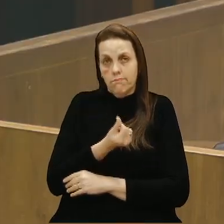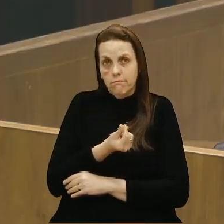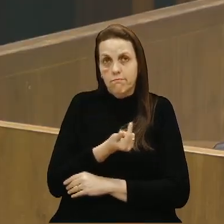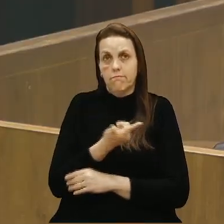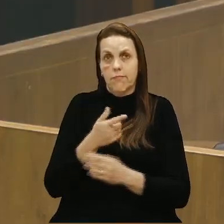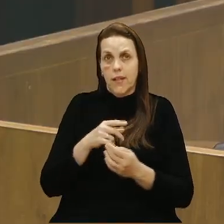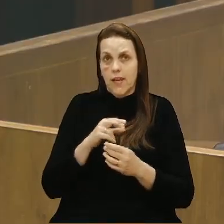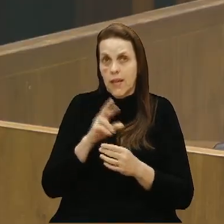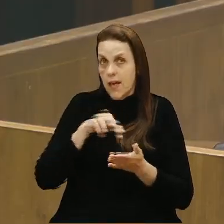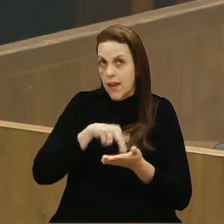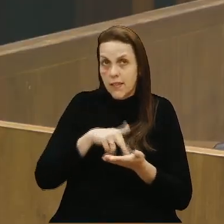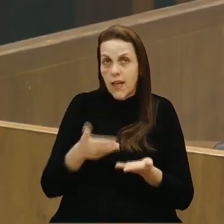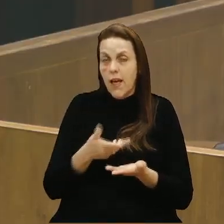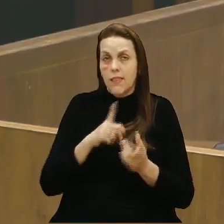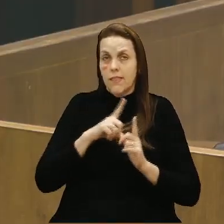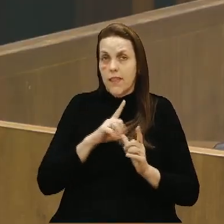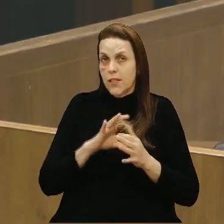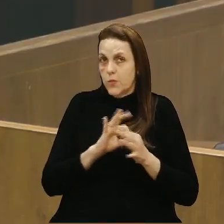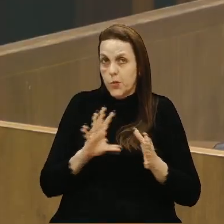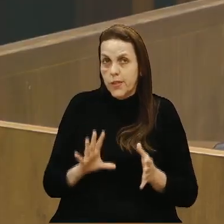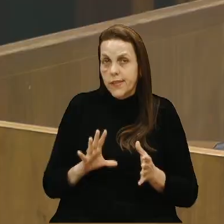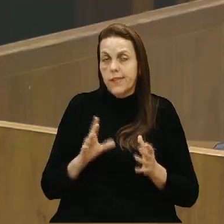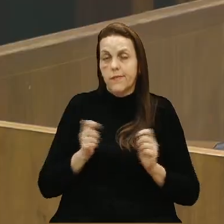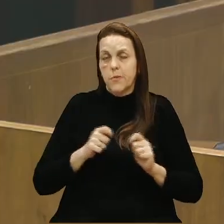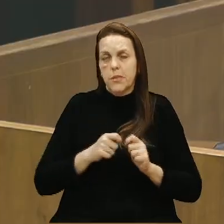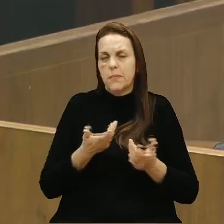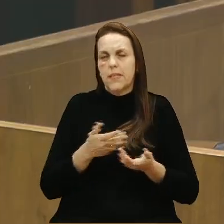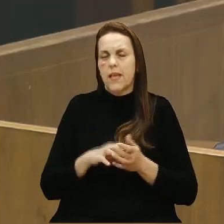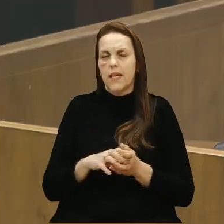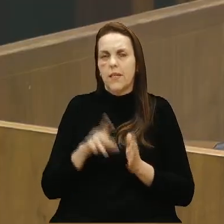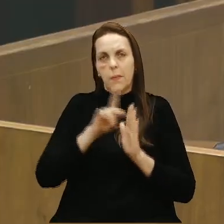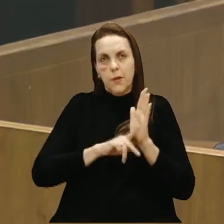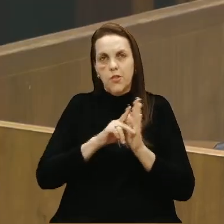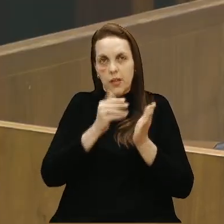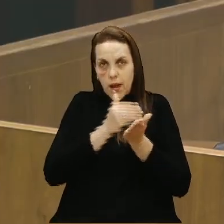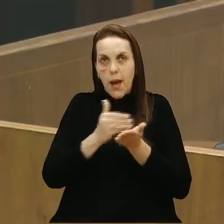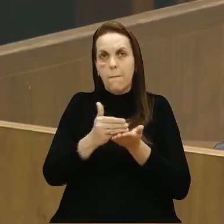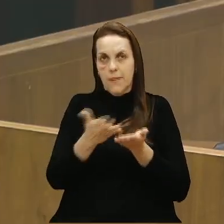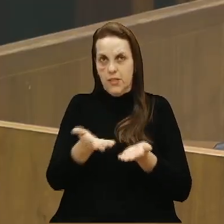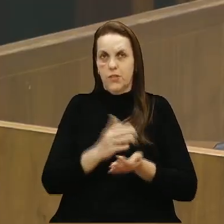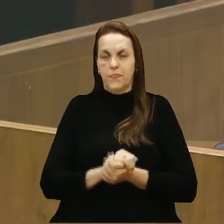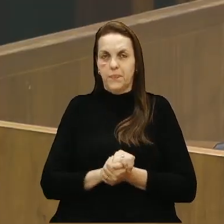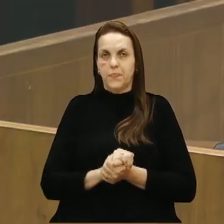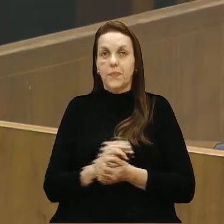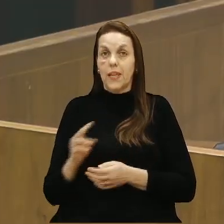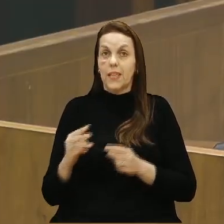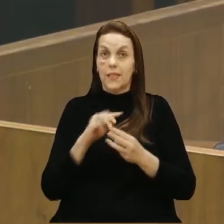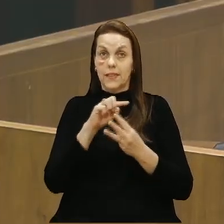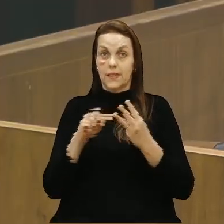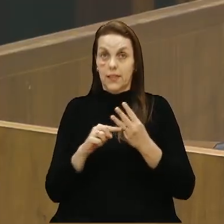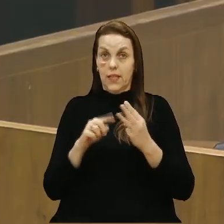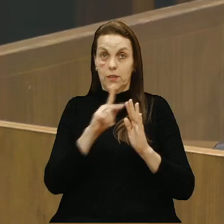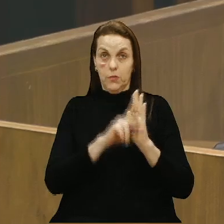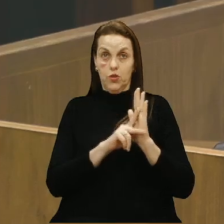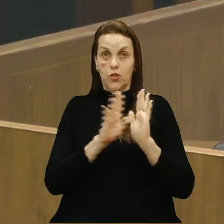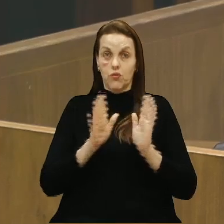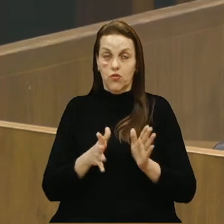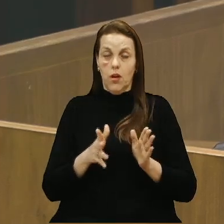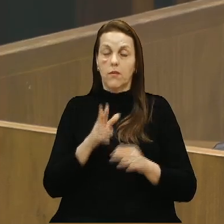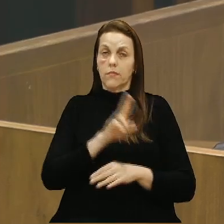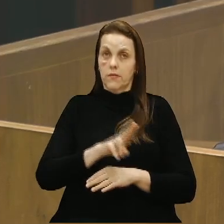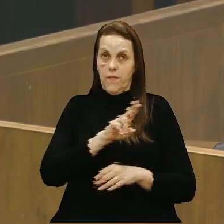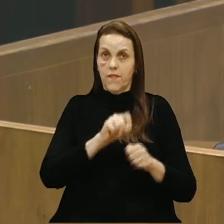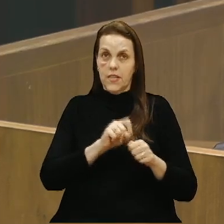realidade, ver o que tem disponível e fazer os projetos a partir disso. 3 projetos já estão em